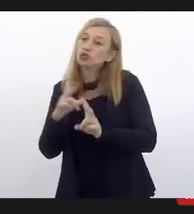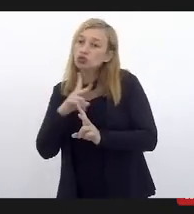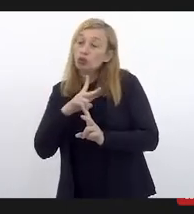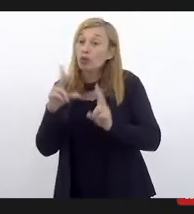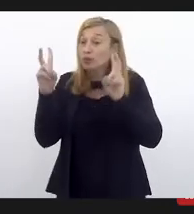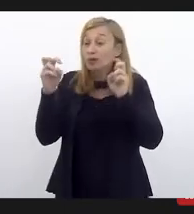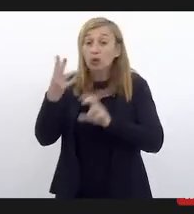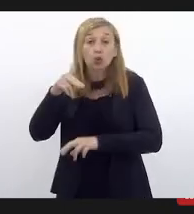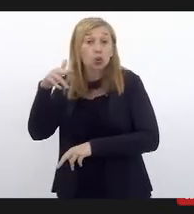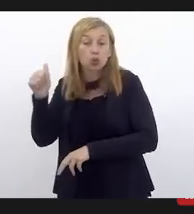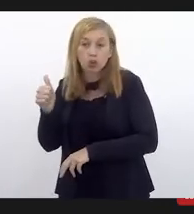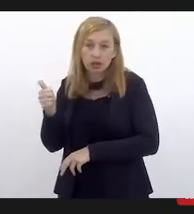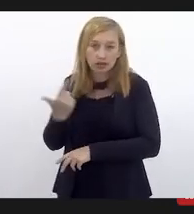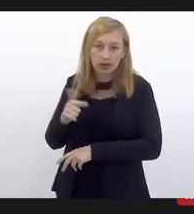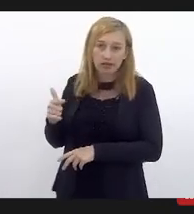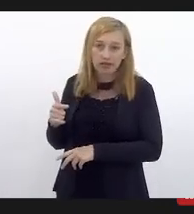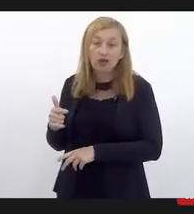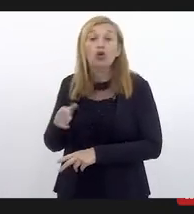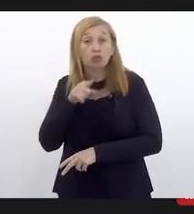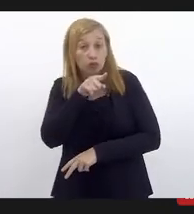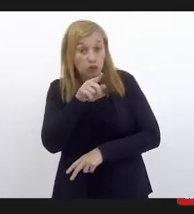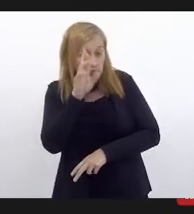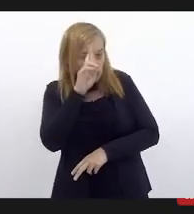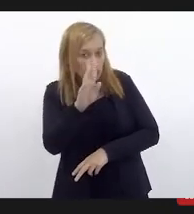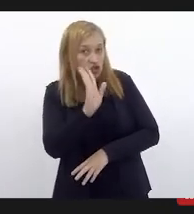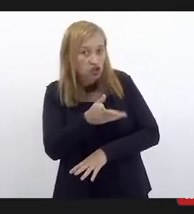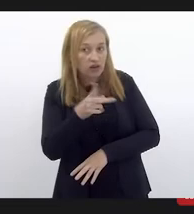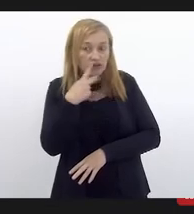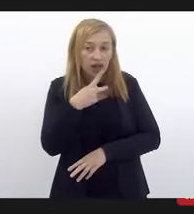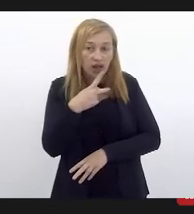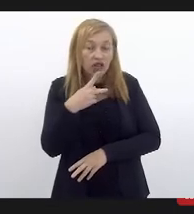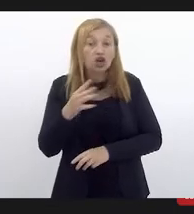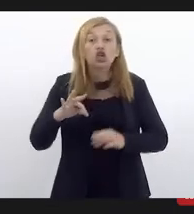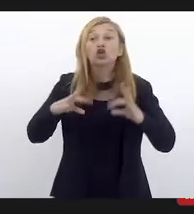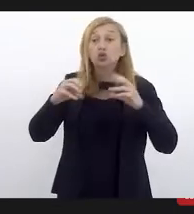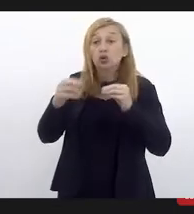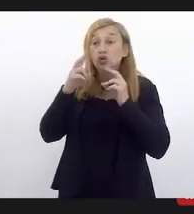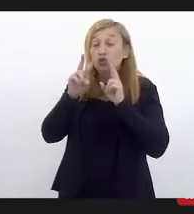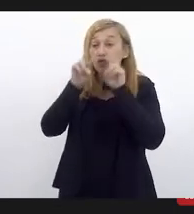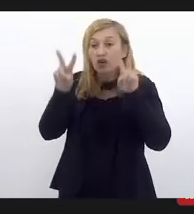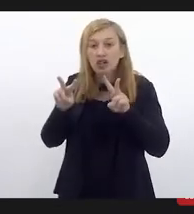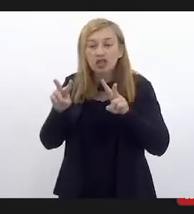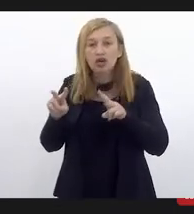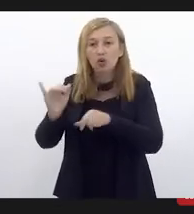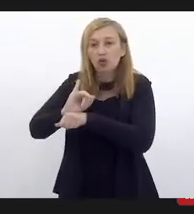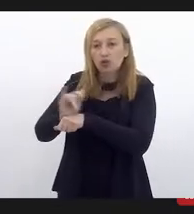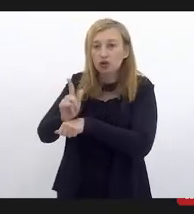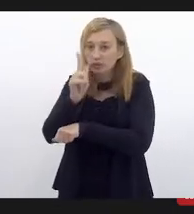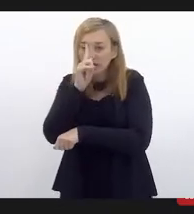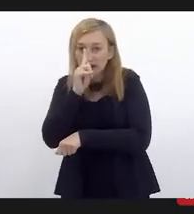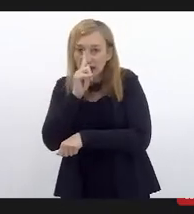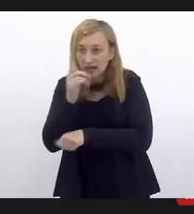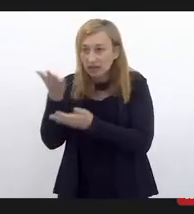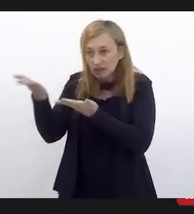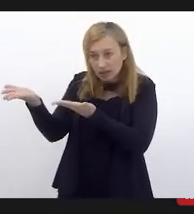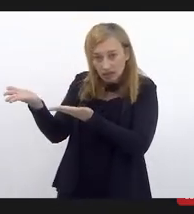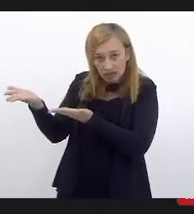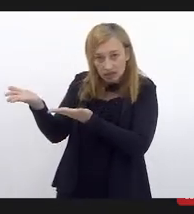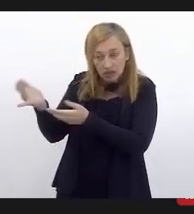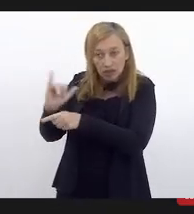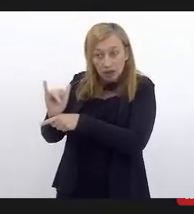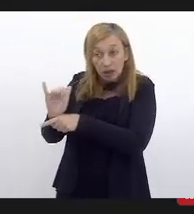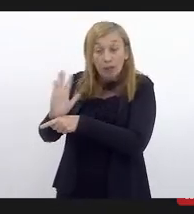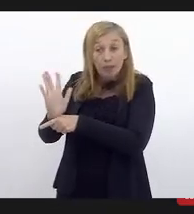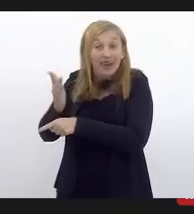existiu. Como você mesmo disse, vale a pena que todos vejam esse filme sobre a Grécia, que está aí à disposição no Nau, para